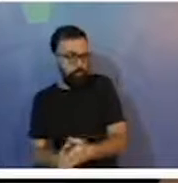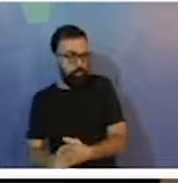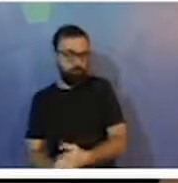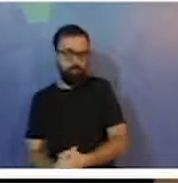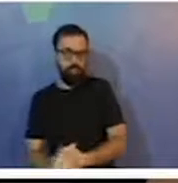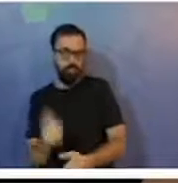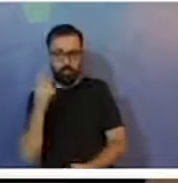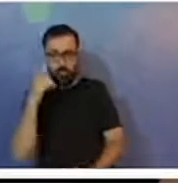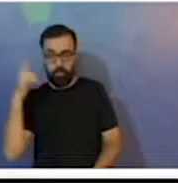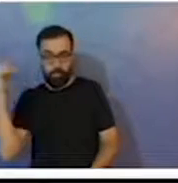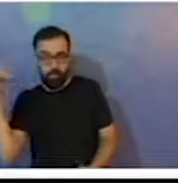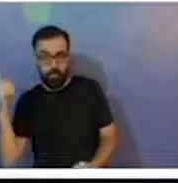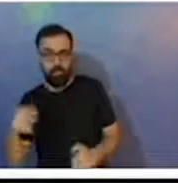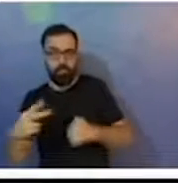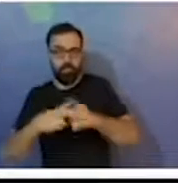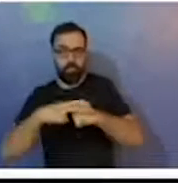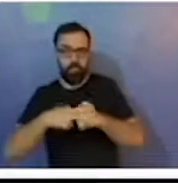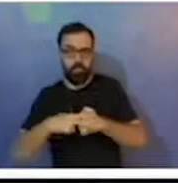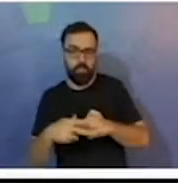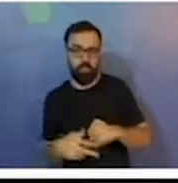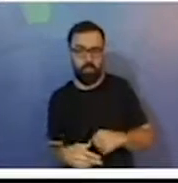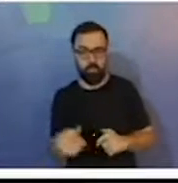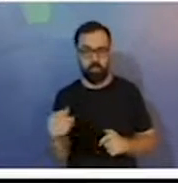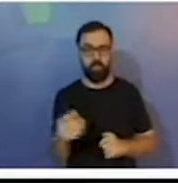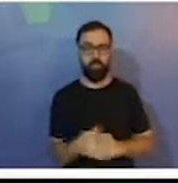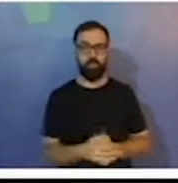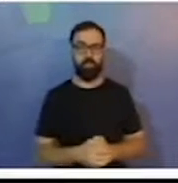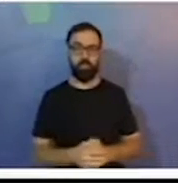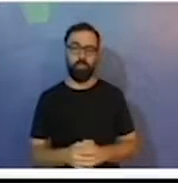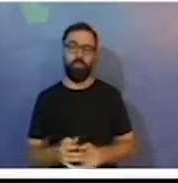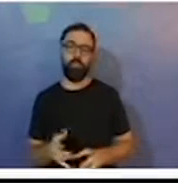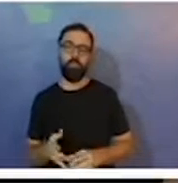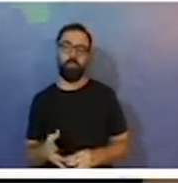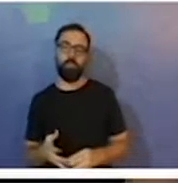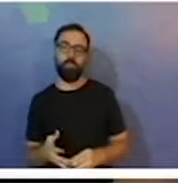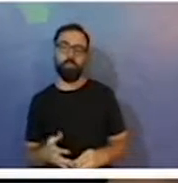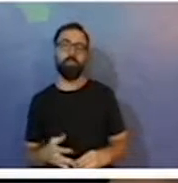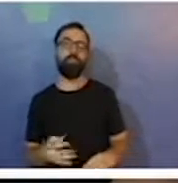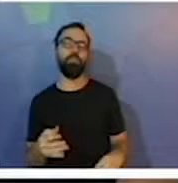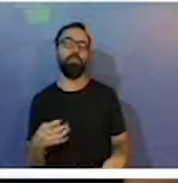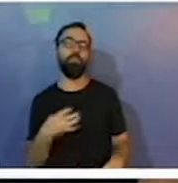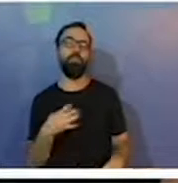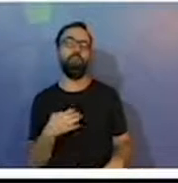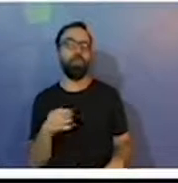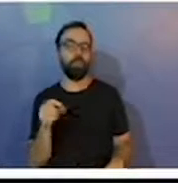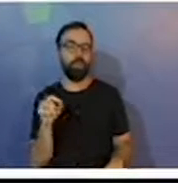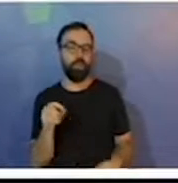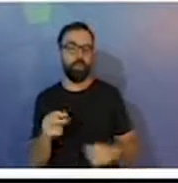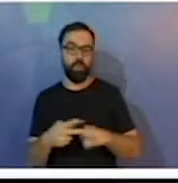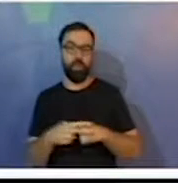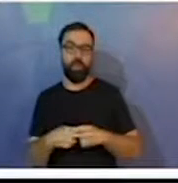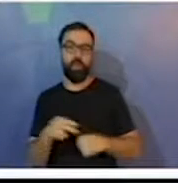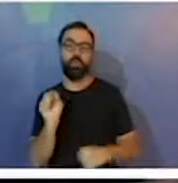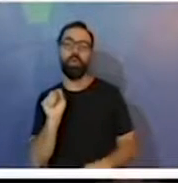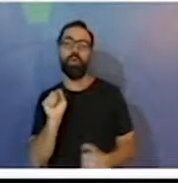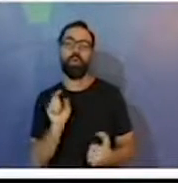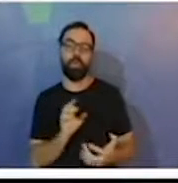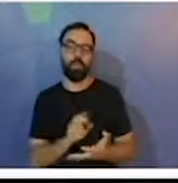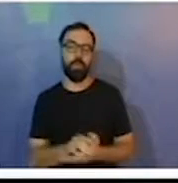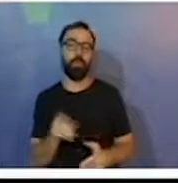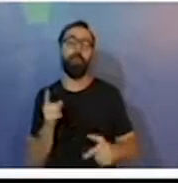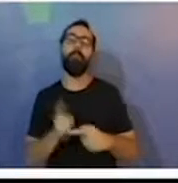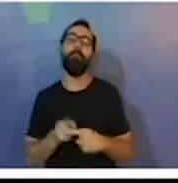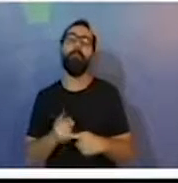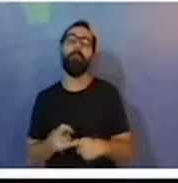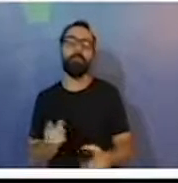corte cole quebre pegue cole em que modo estão esses verbos e